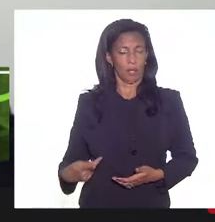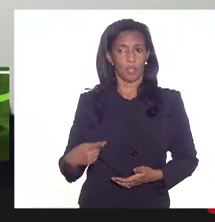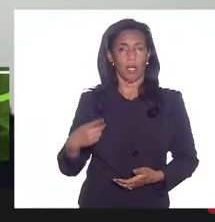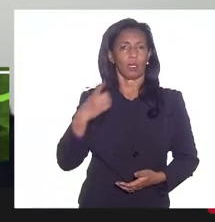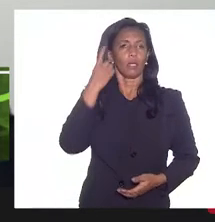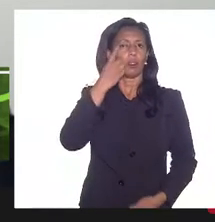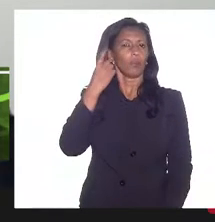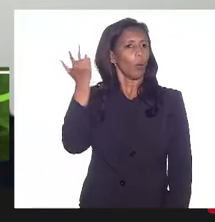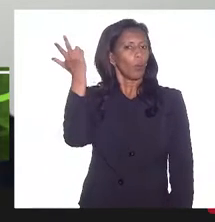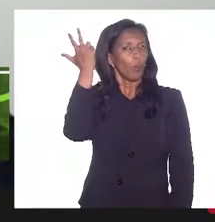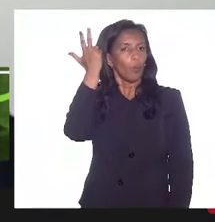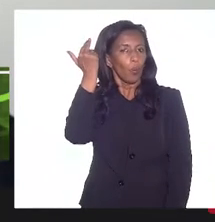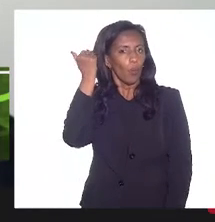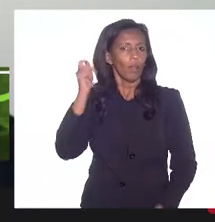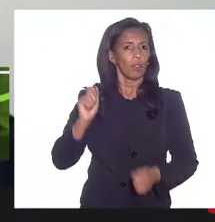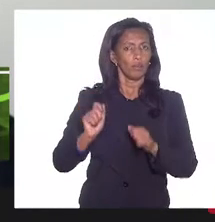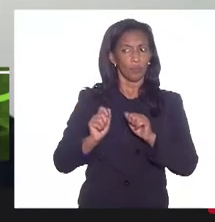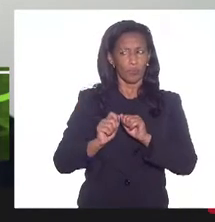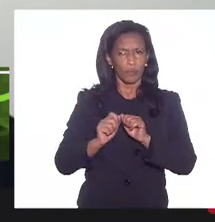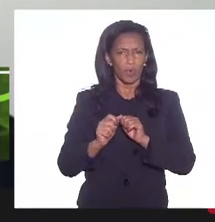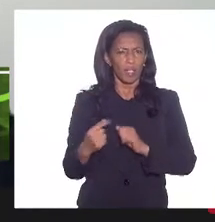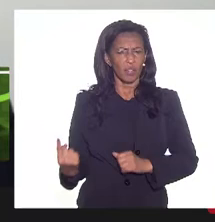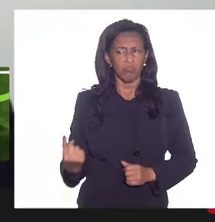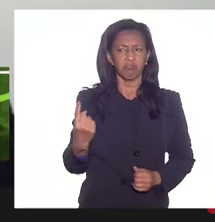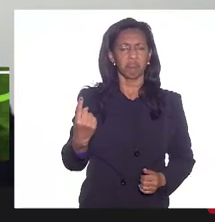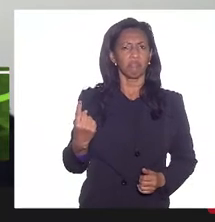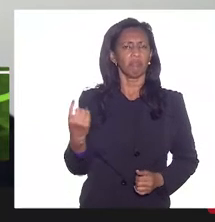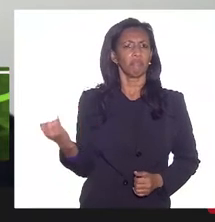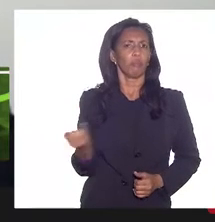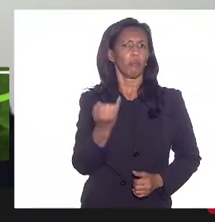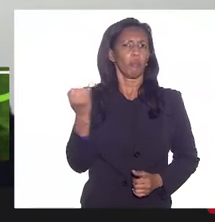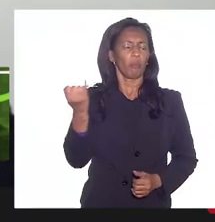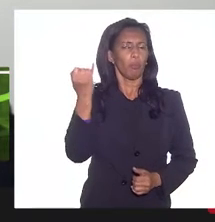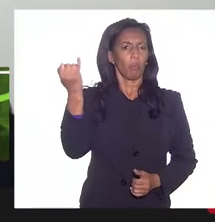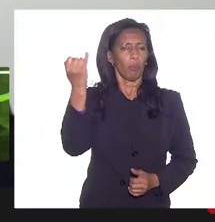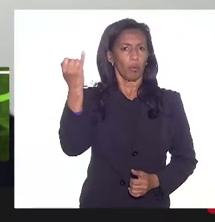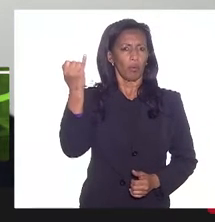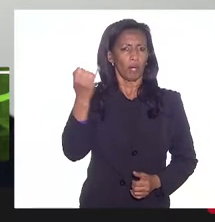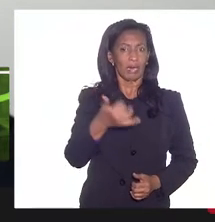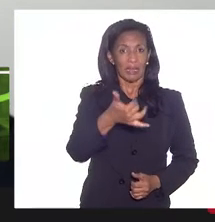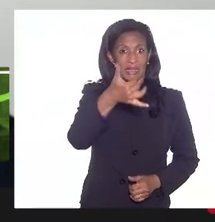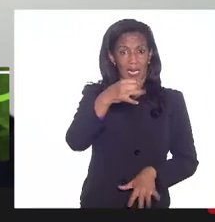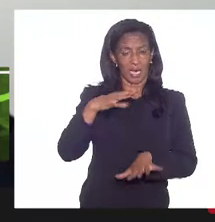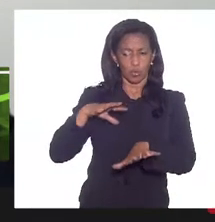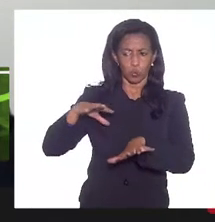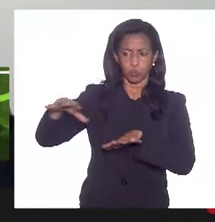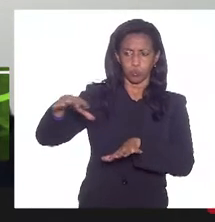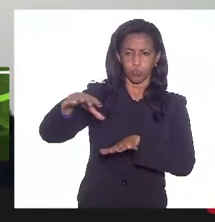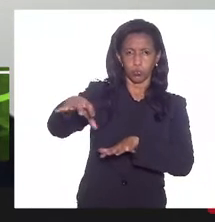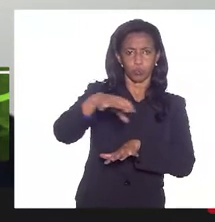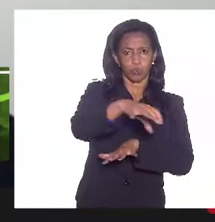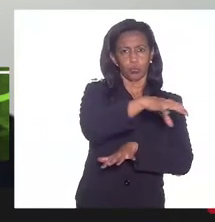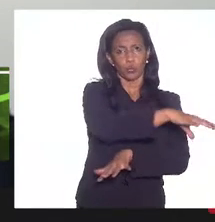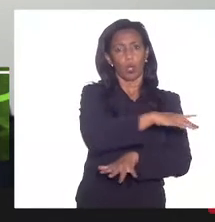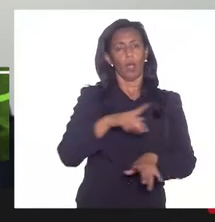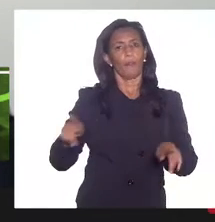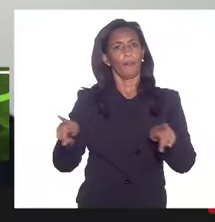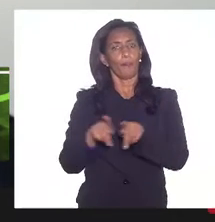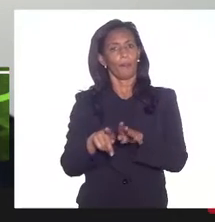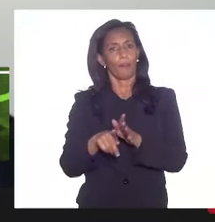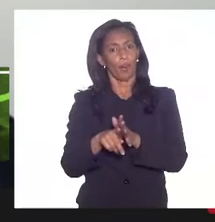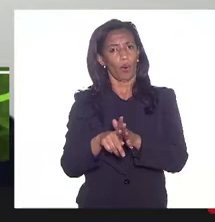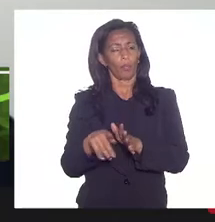fez uma importante itinerância em dez regiões do Estado do Rio de Janeiro para